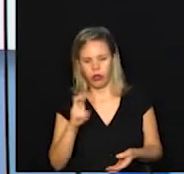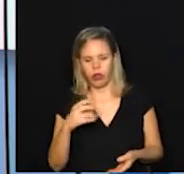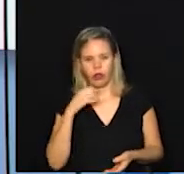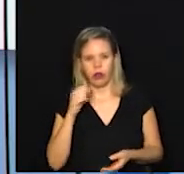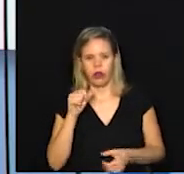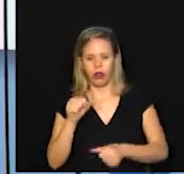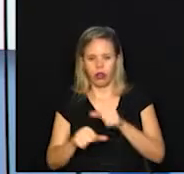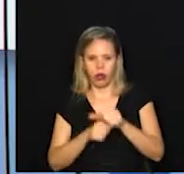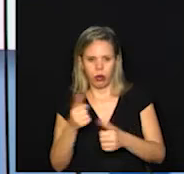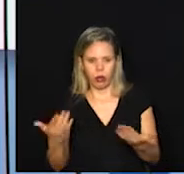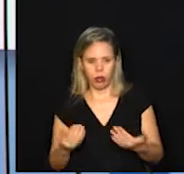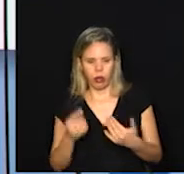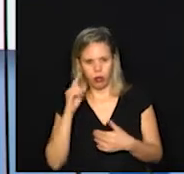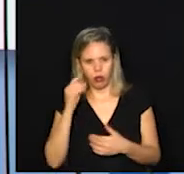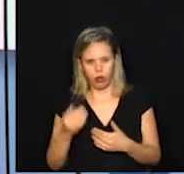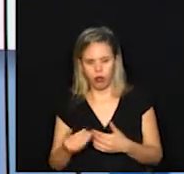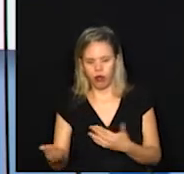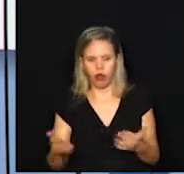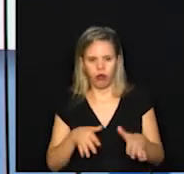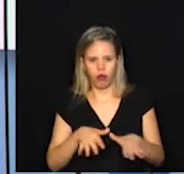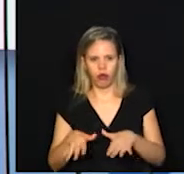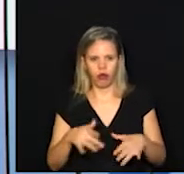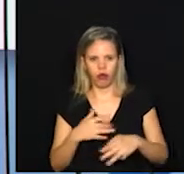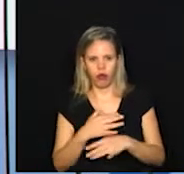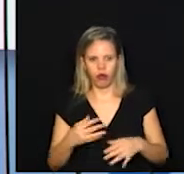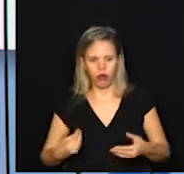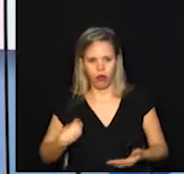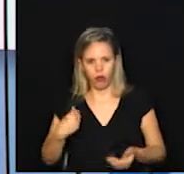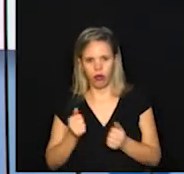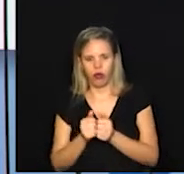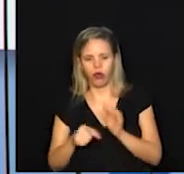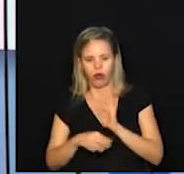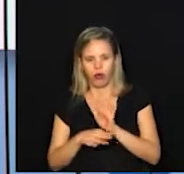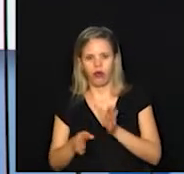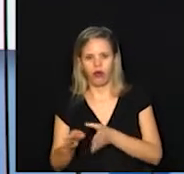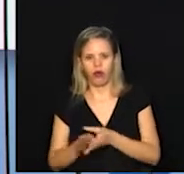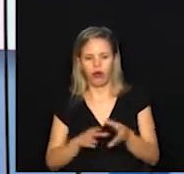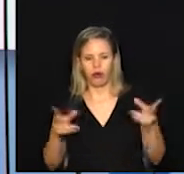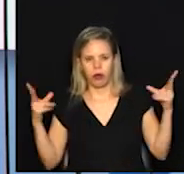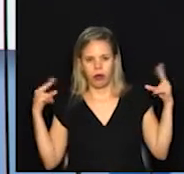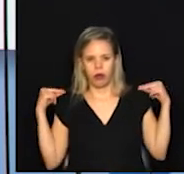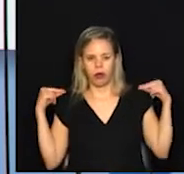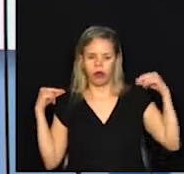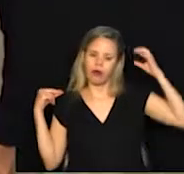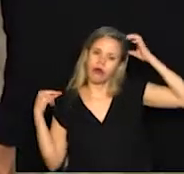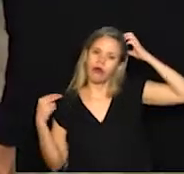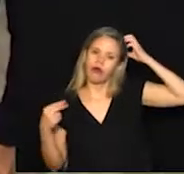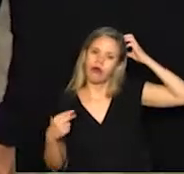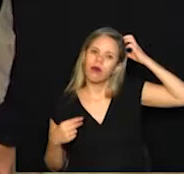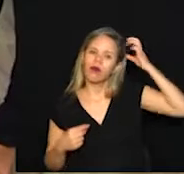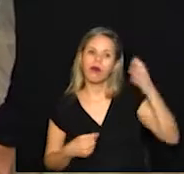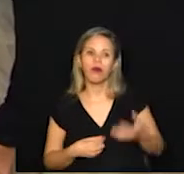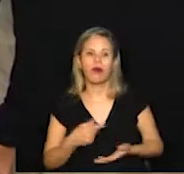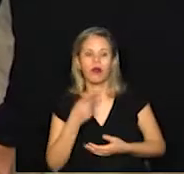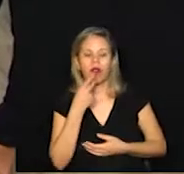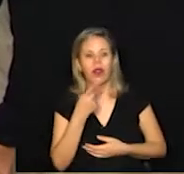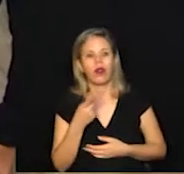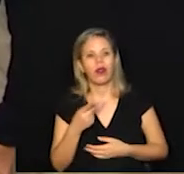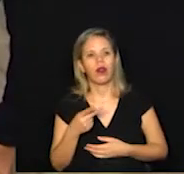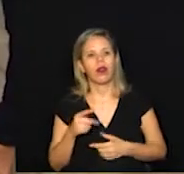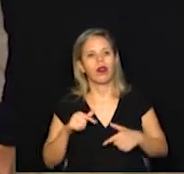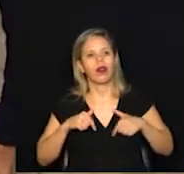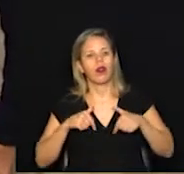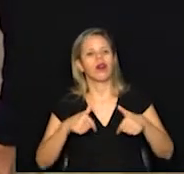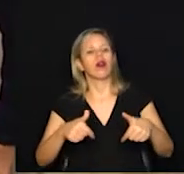foi adiado. Agentes de mobilidade urbana estarão no local para orientar os motoristas. Agora, Mirna Abreu, vamos falar de uma